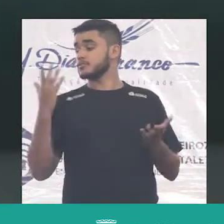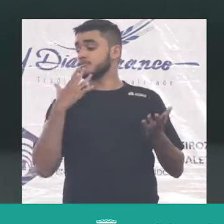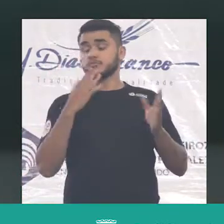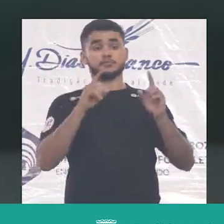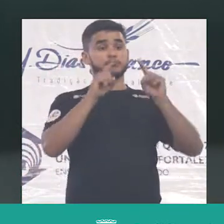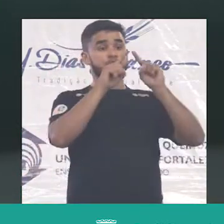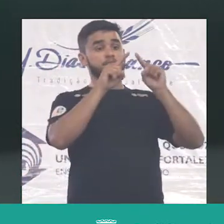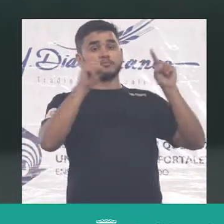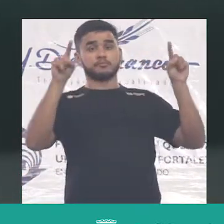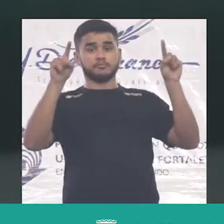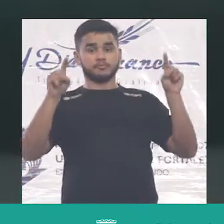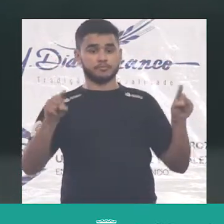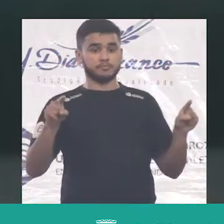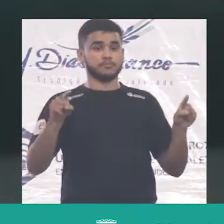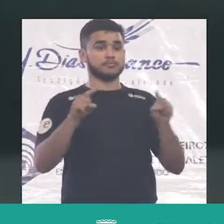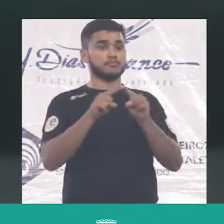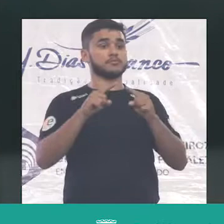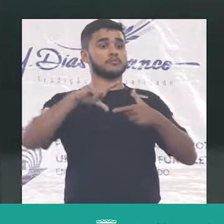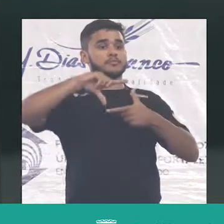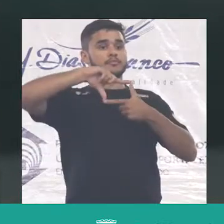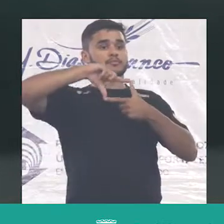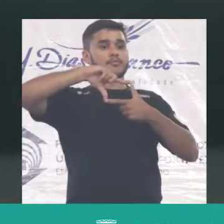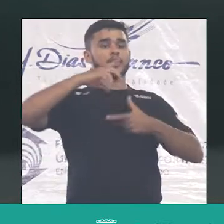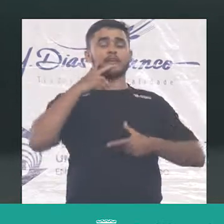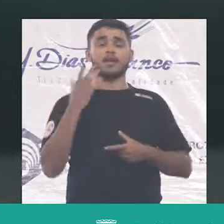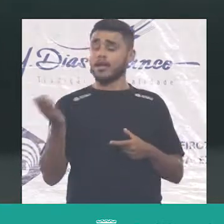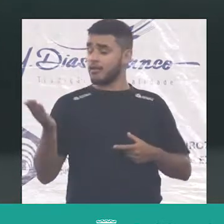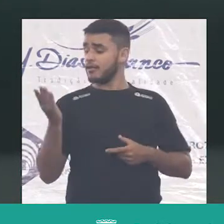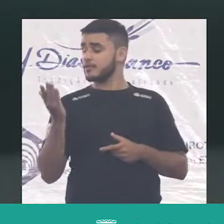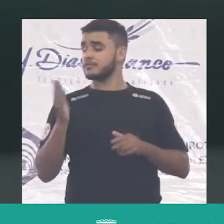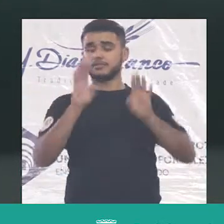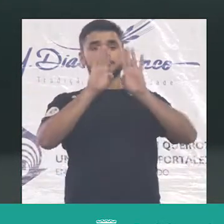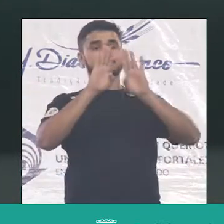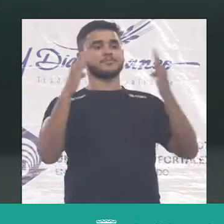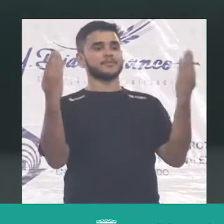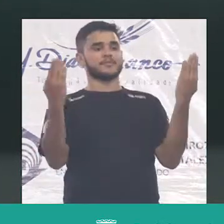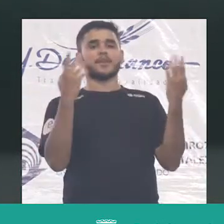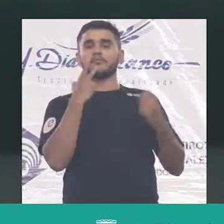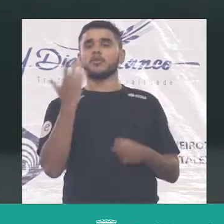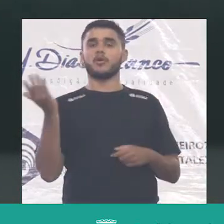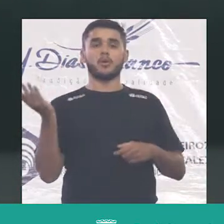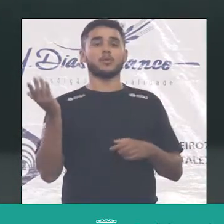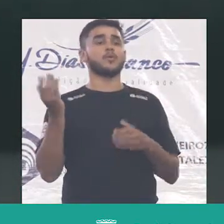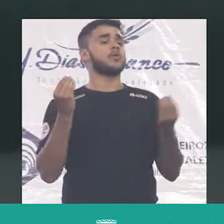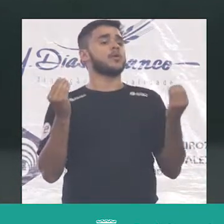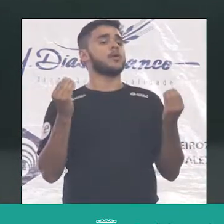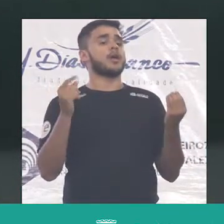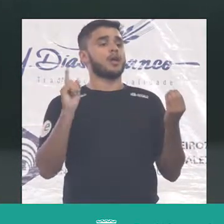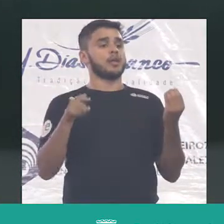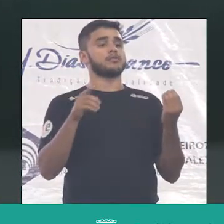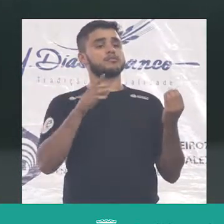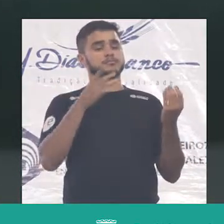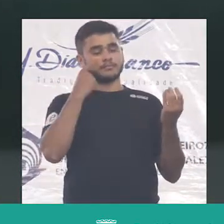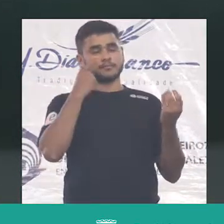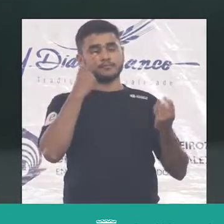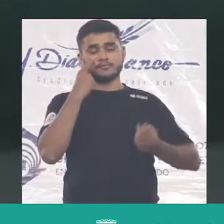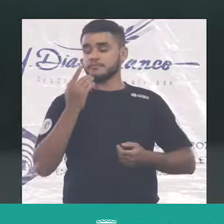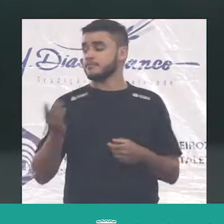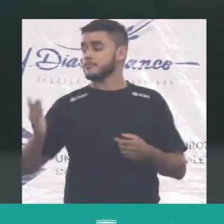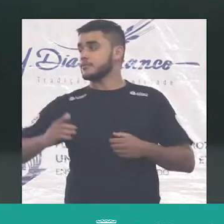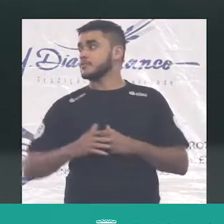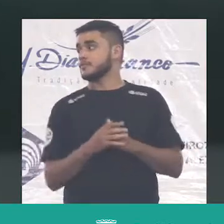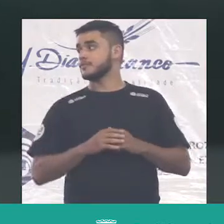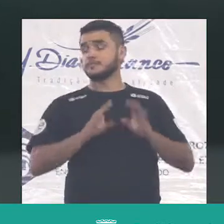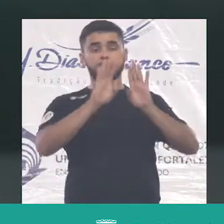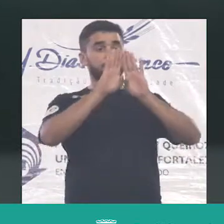lateral que é obtida abrindo essa face lateral por um corte vertical. Quando